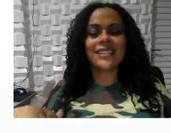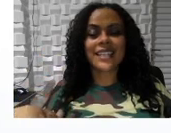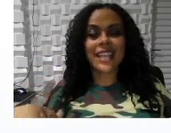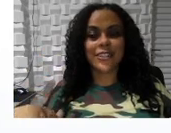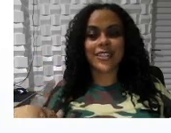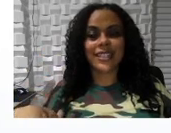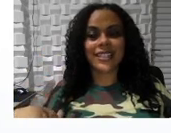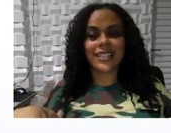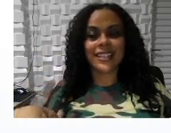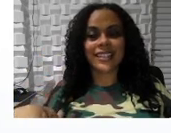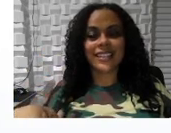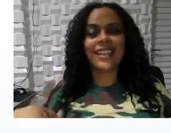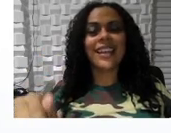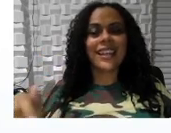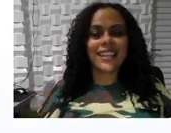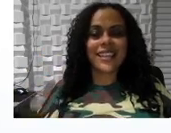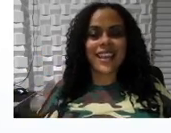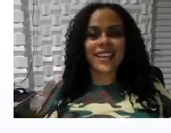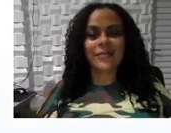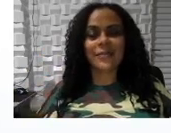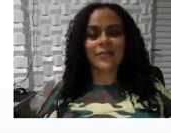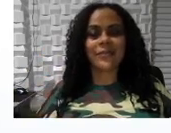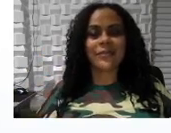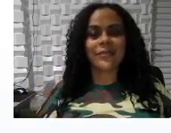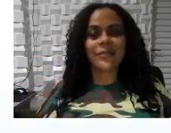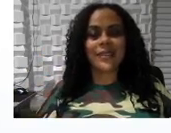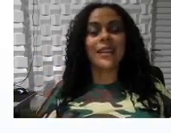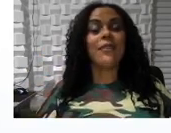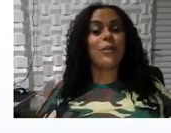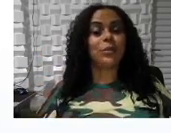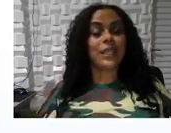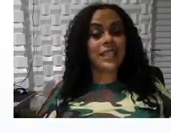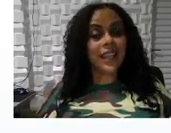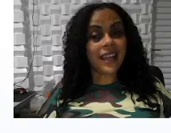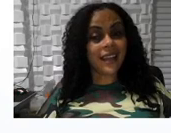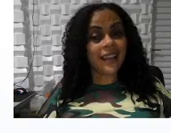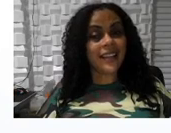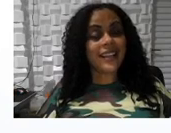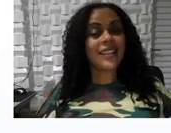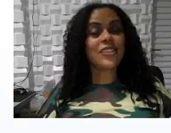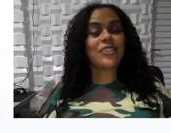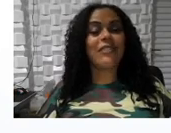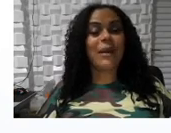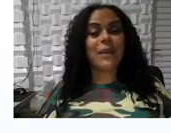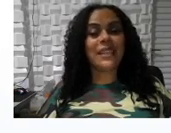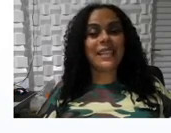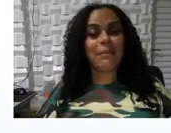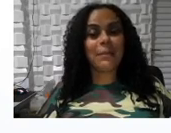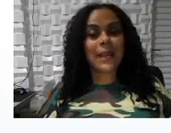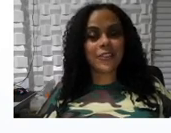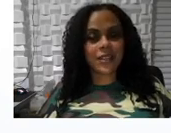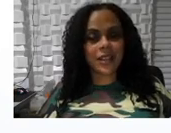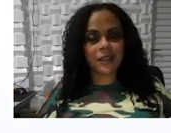7. E aí? Vamos treinar. A gente só vai aprender